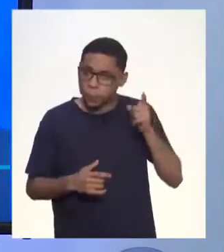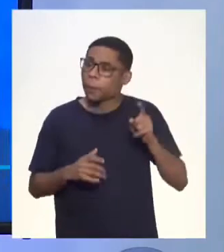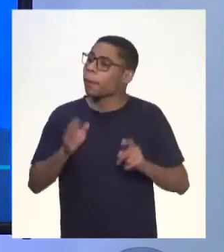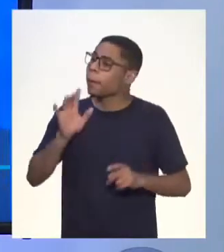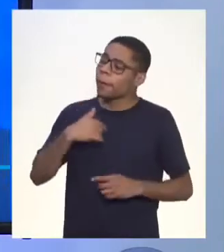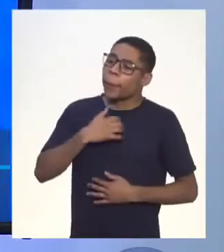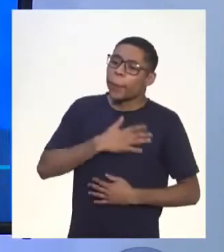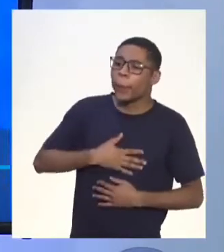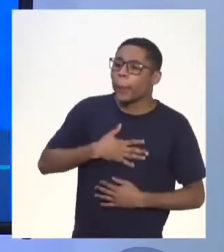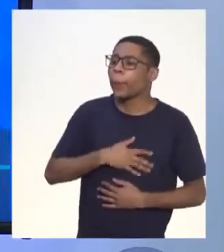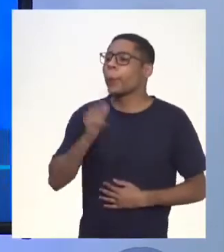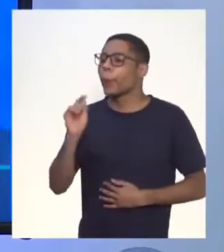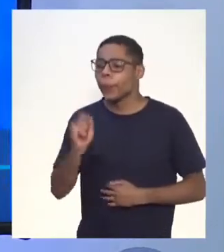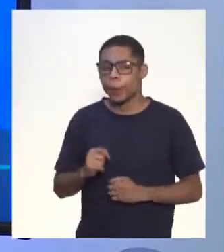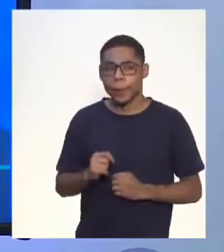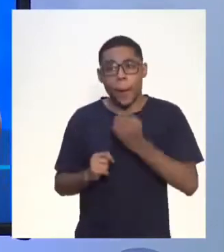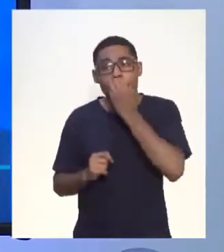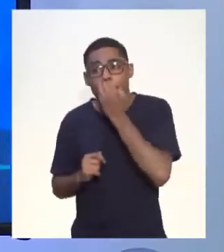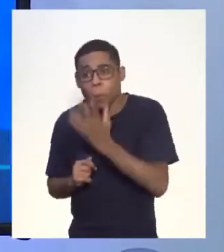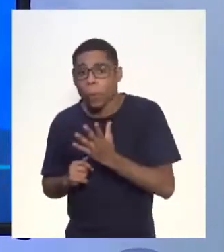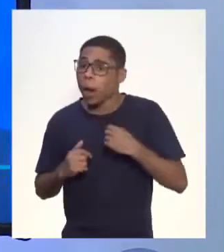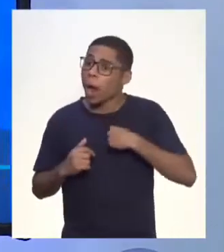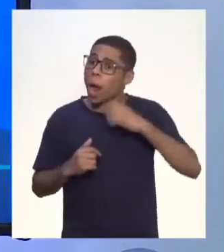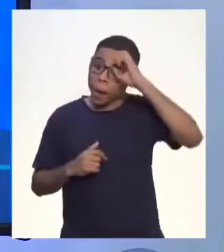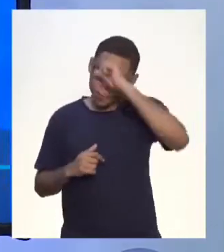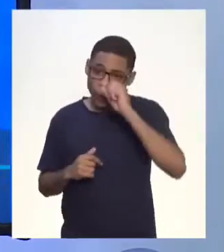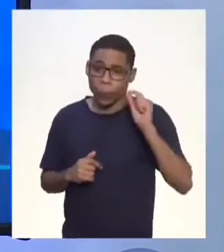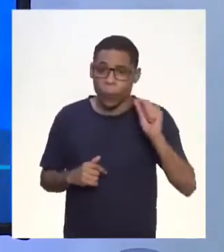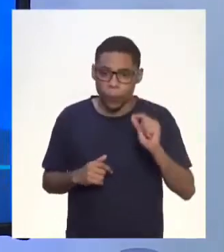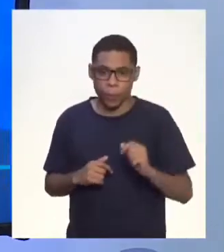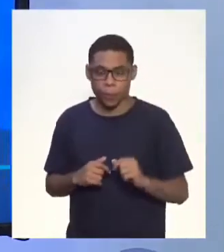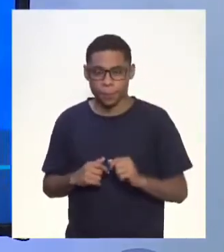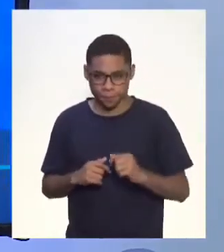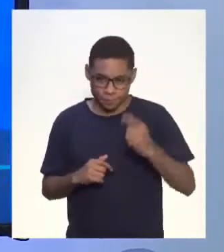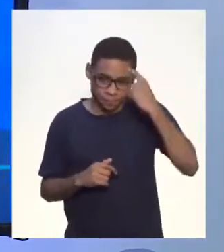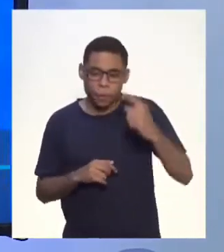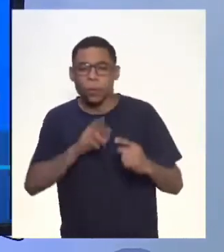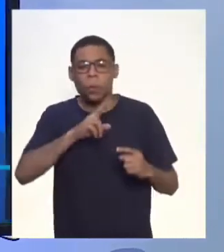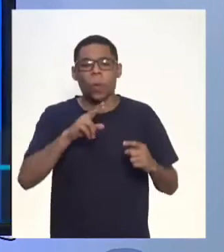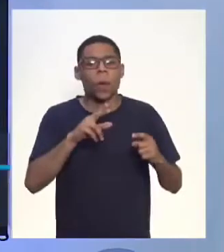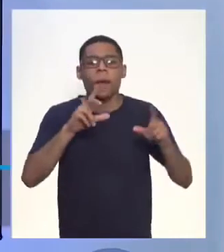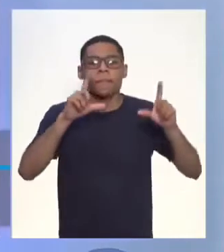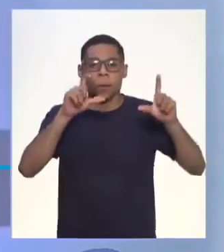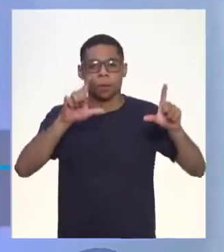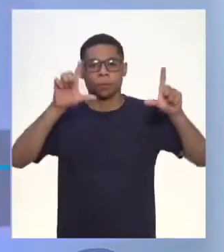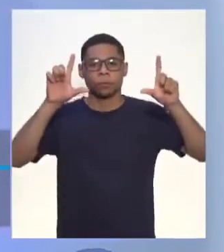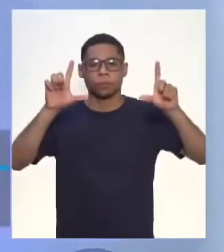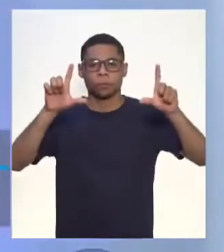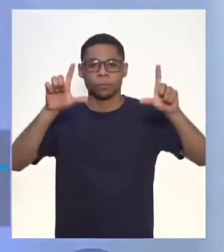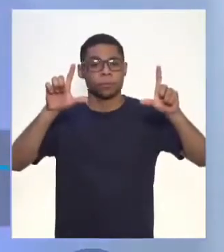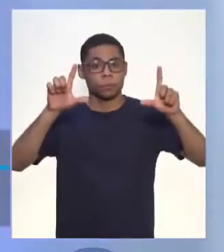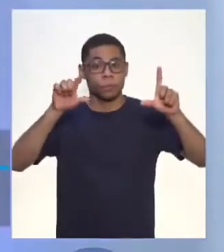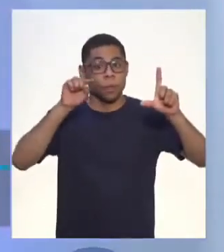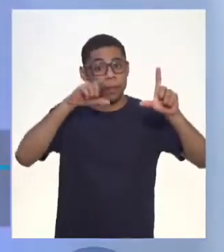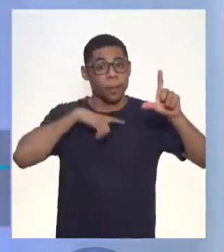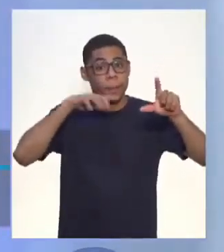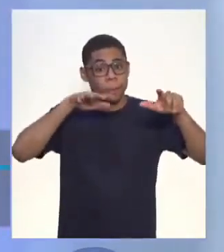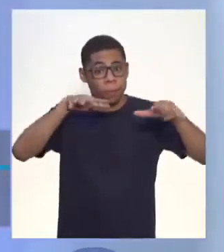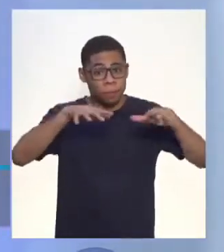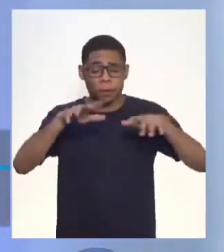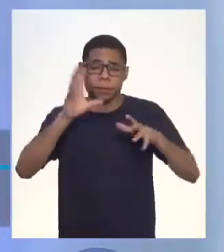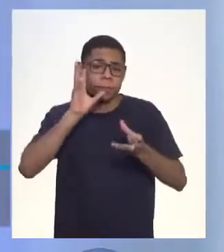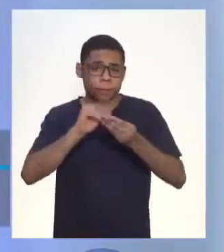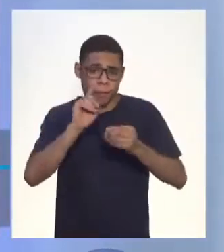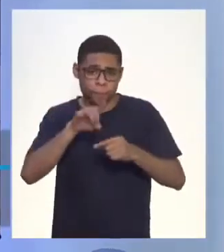comentando ali o contexto, tá? Como eu mencionei para vocês, não é uma imagem parada, então tem ali um movimento. E o principal